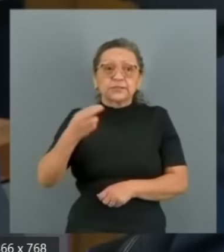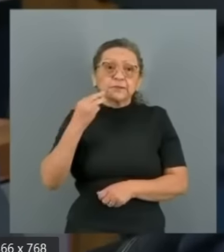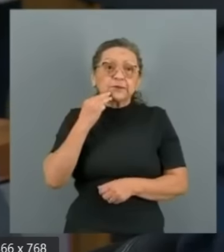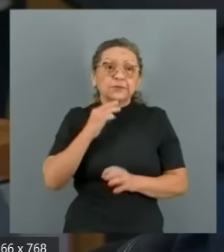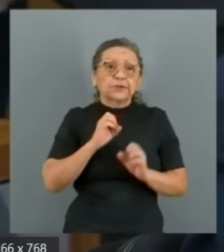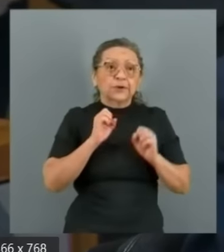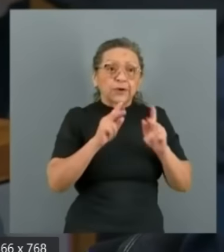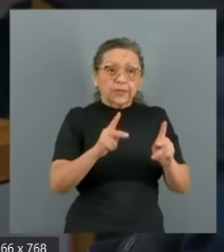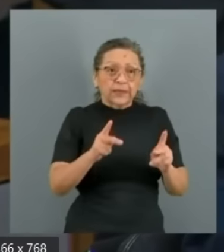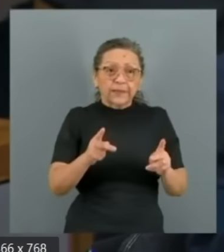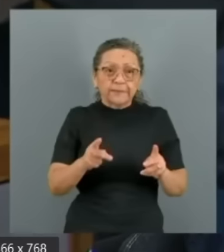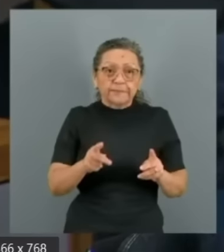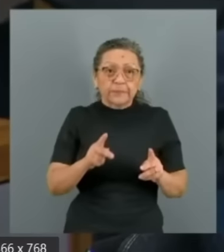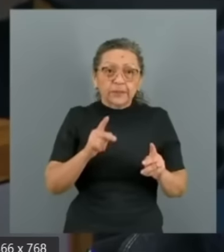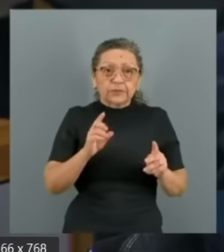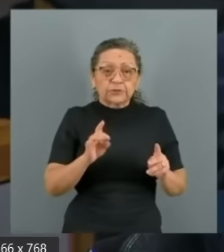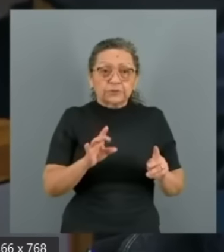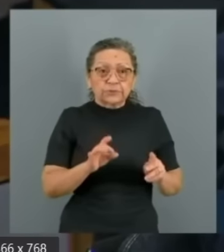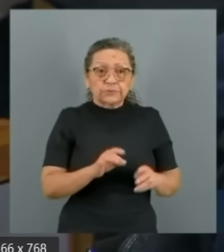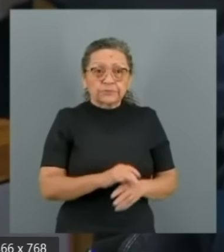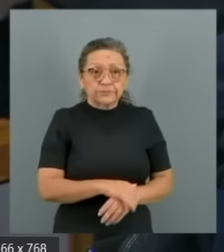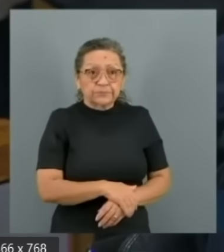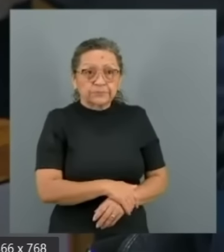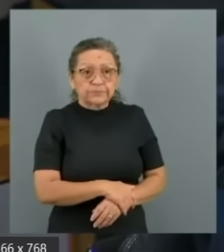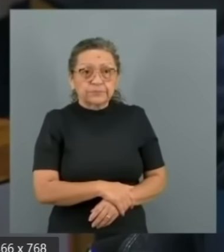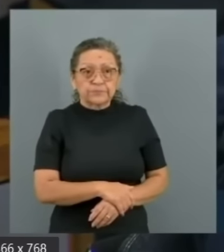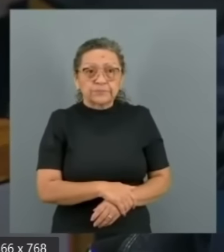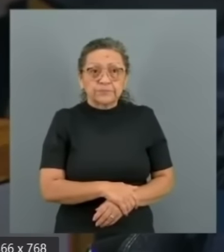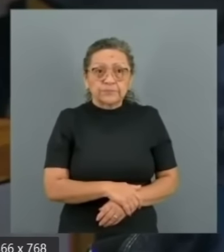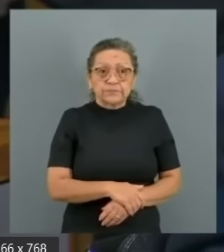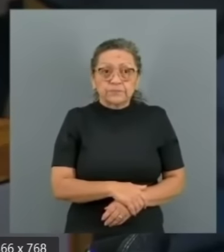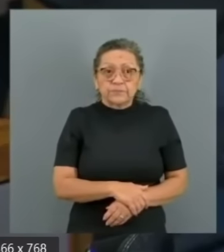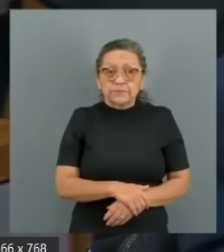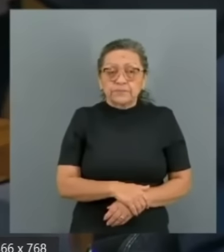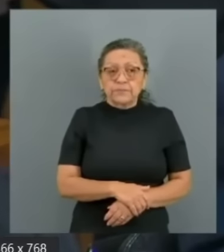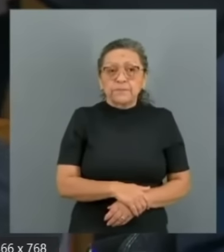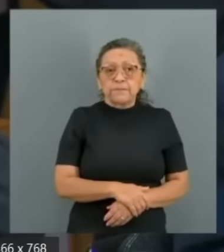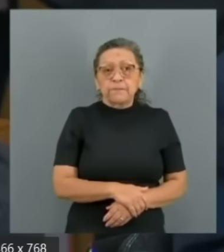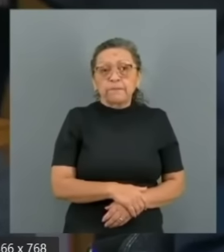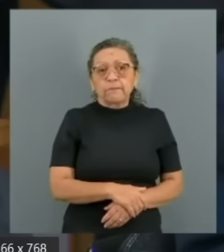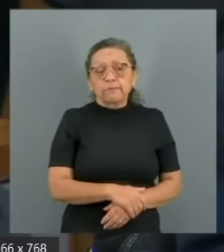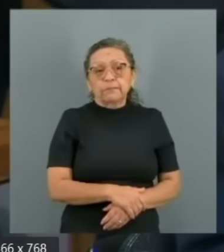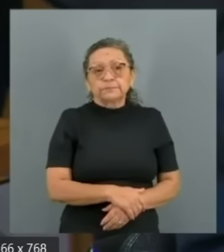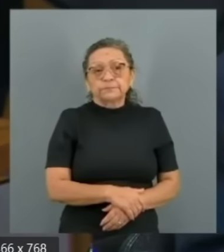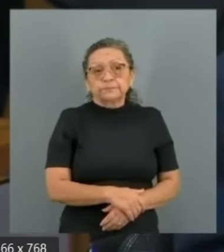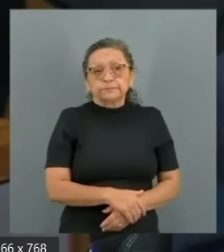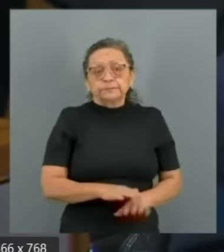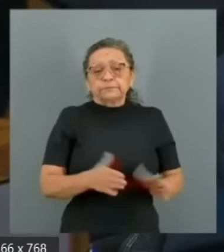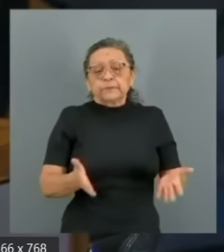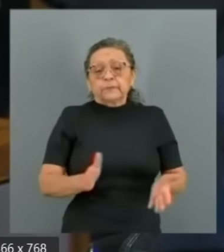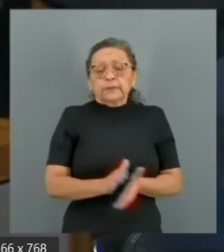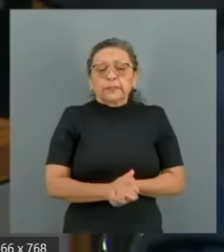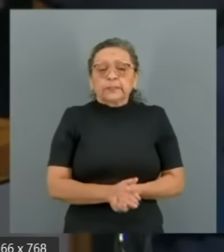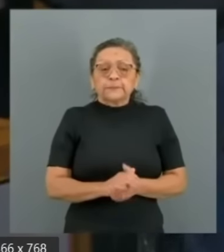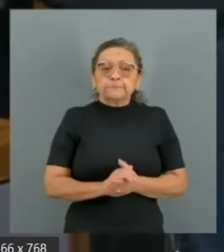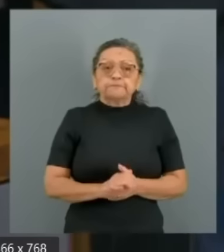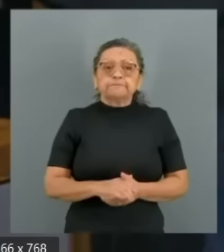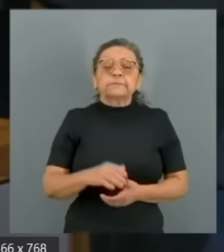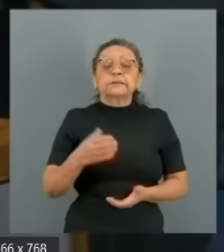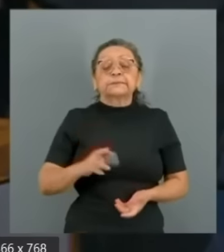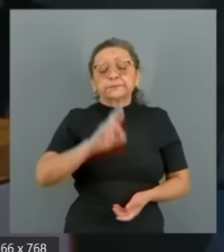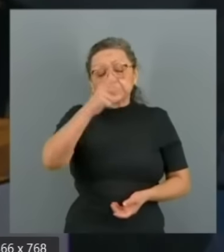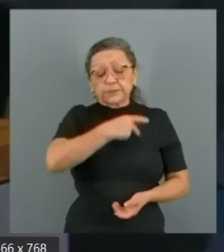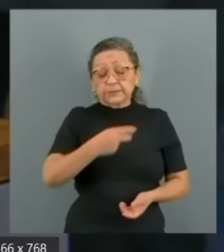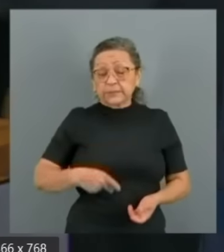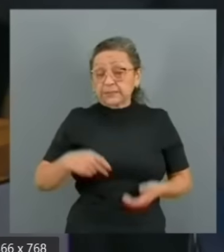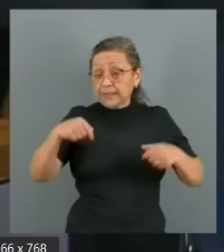Bom, eu posso fazer só uma conclusão de 30 segundos, sem me dirigir ao depoente. Senhor presidente, nós estamos vivendo um momento muito